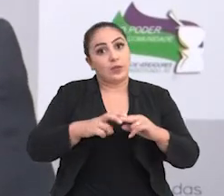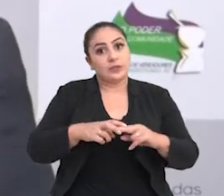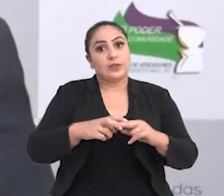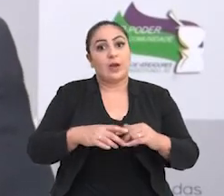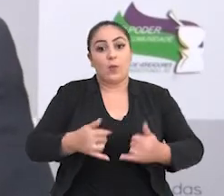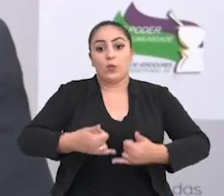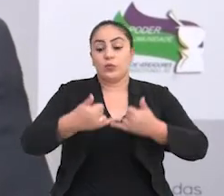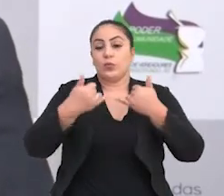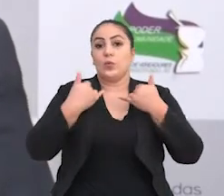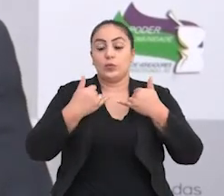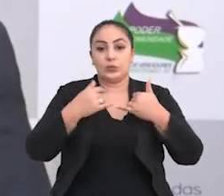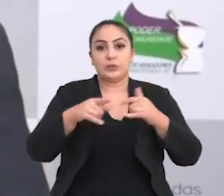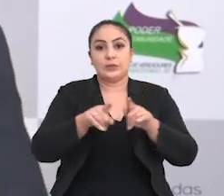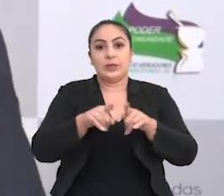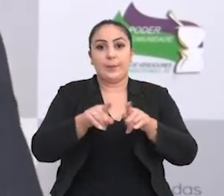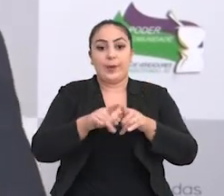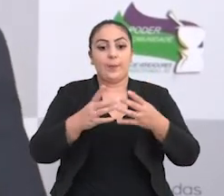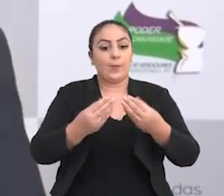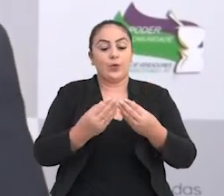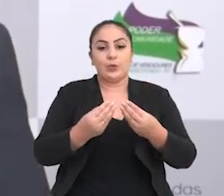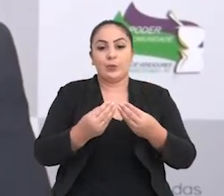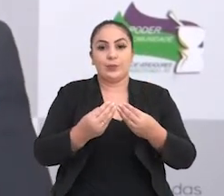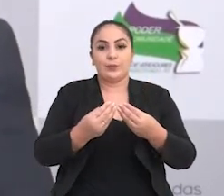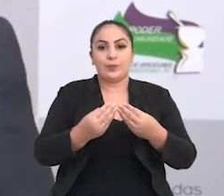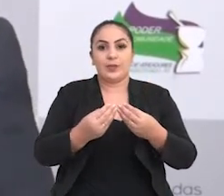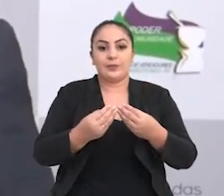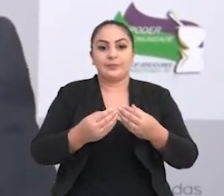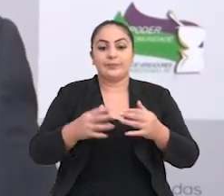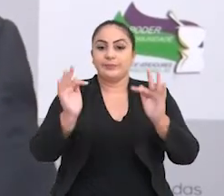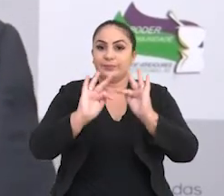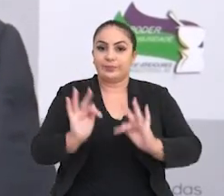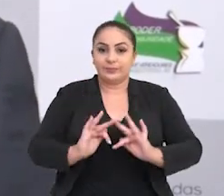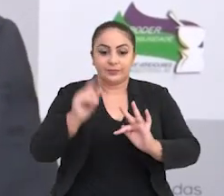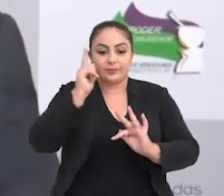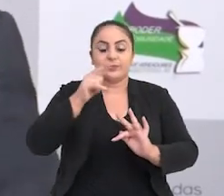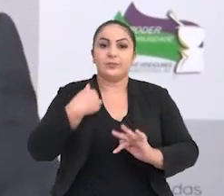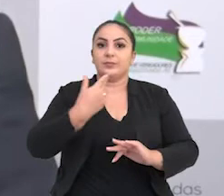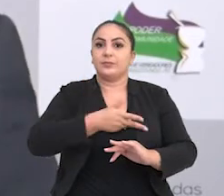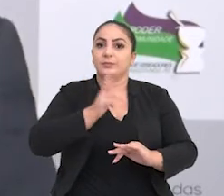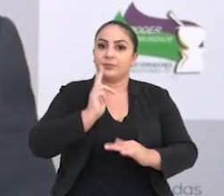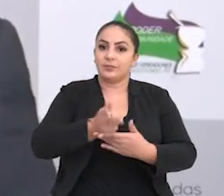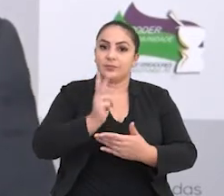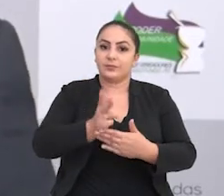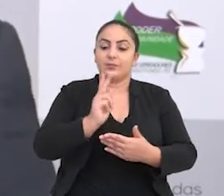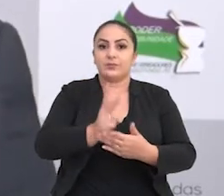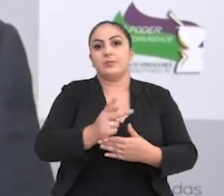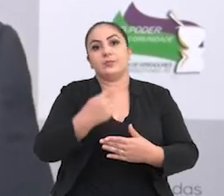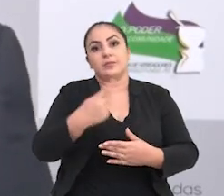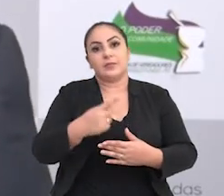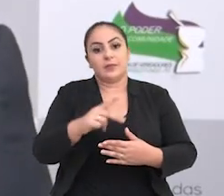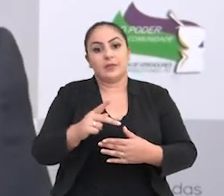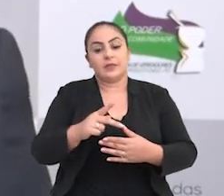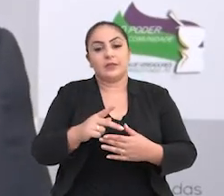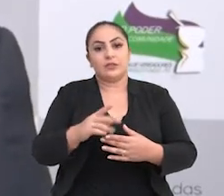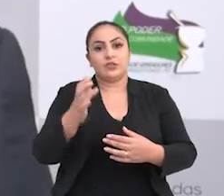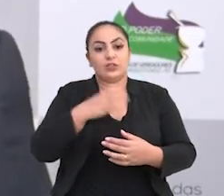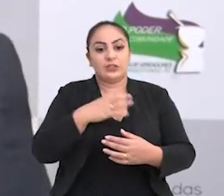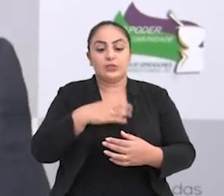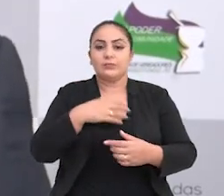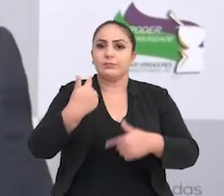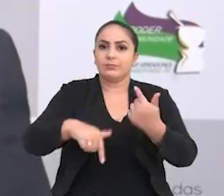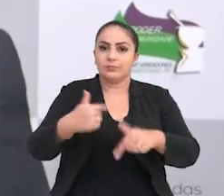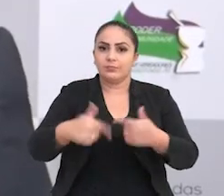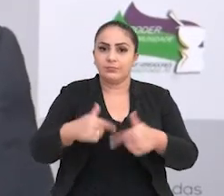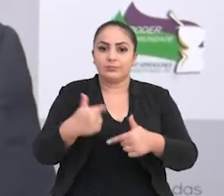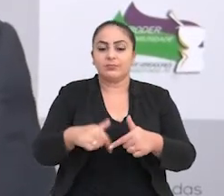Então, para mim, é um motivo de orgulho e muito, muito entusiasmo para que a gente continue nessa levada,